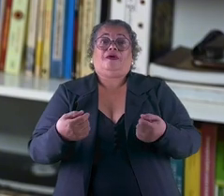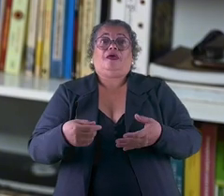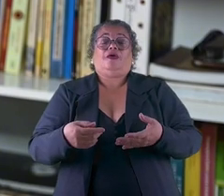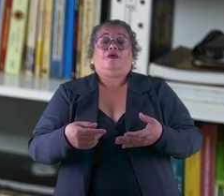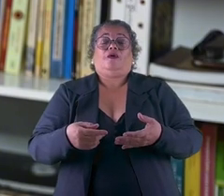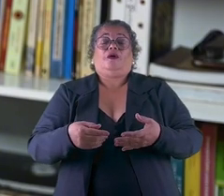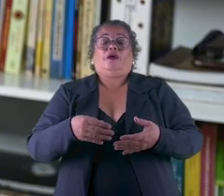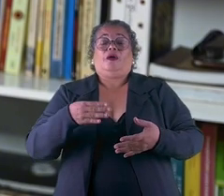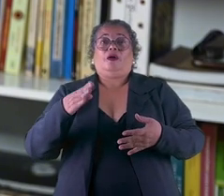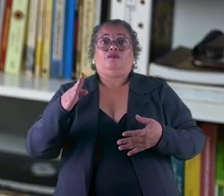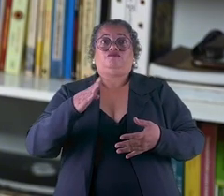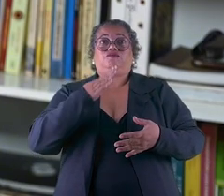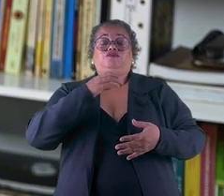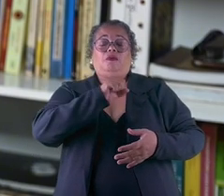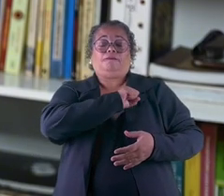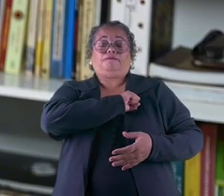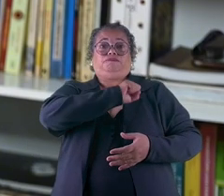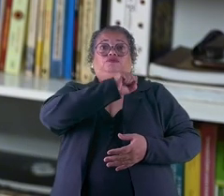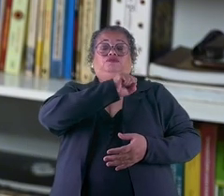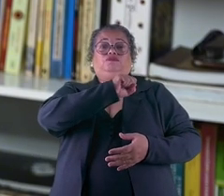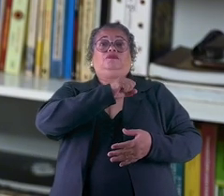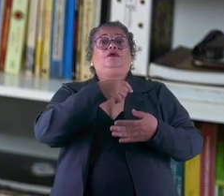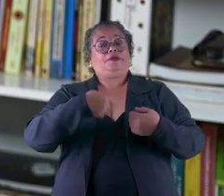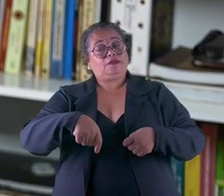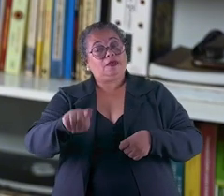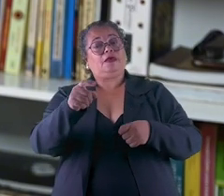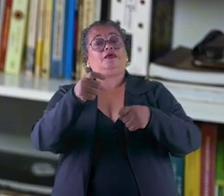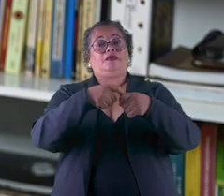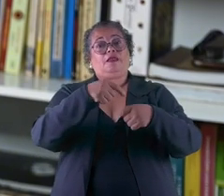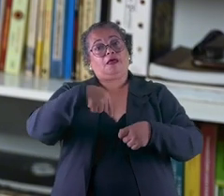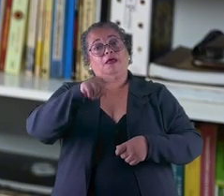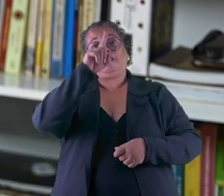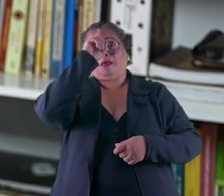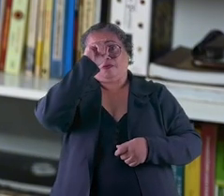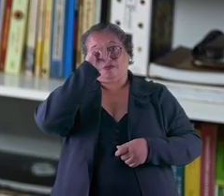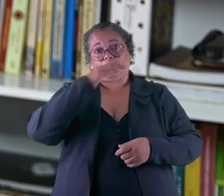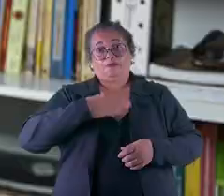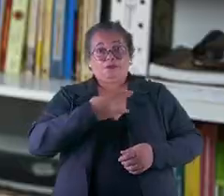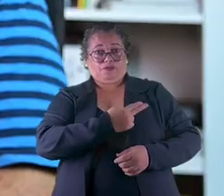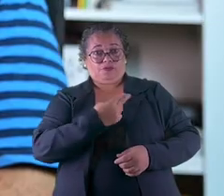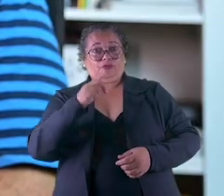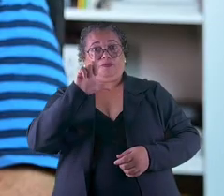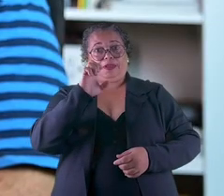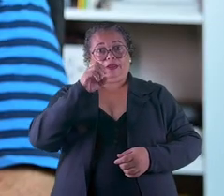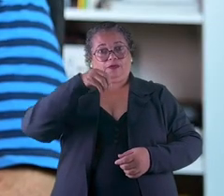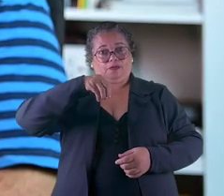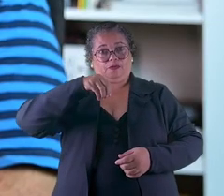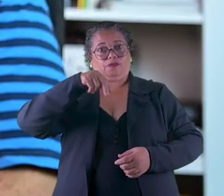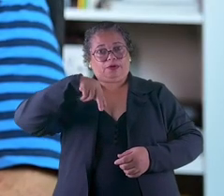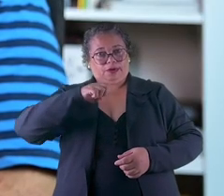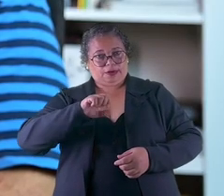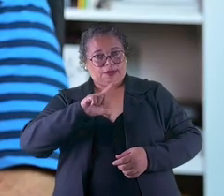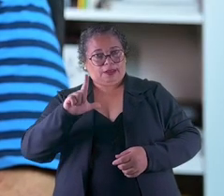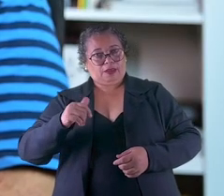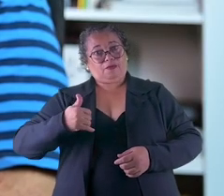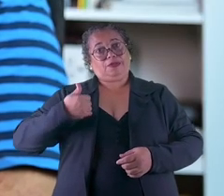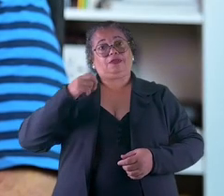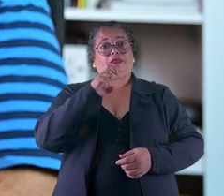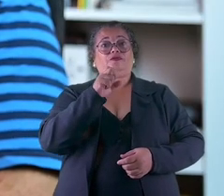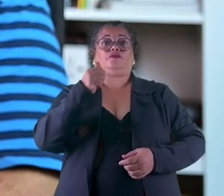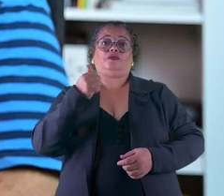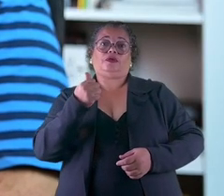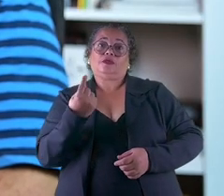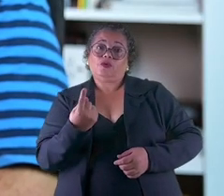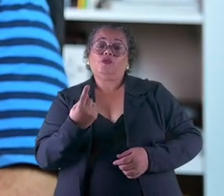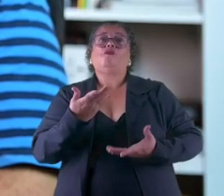chegar o momento que eu passei mal, dei um infarto e tive que procurar o hospital. Meu nome é Leonel, tenho 51 anos